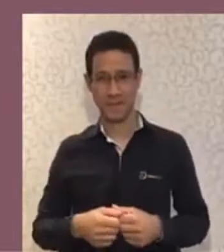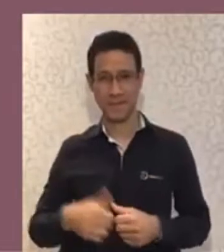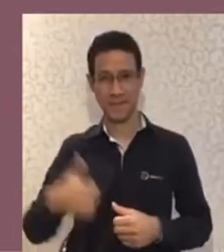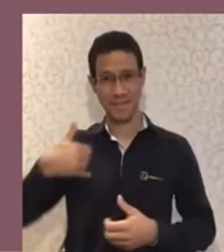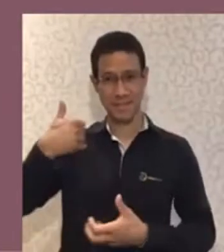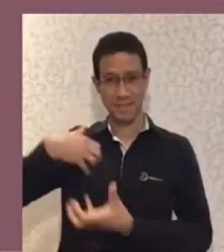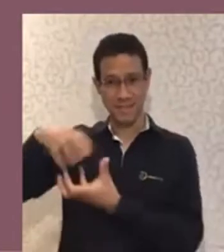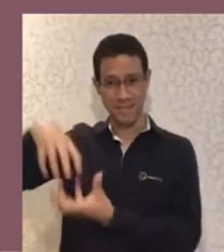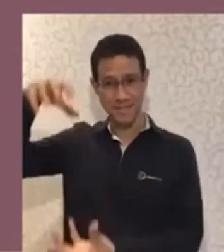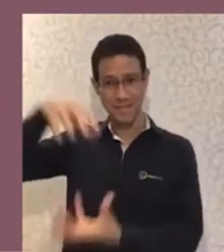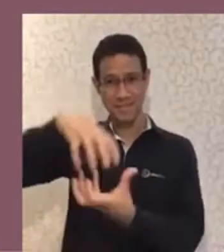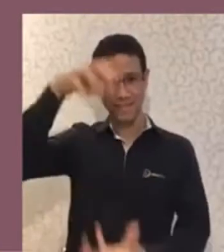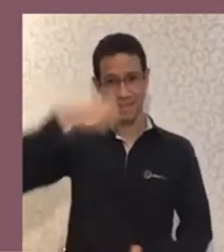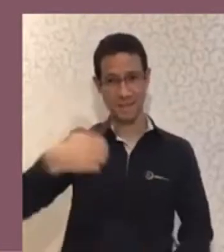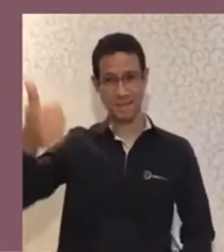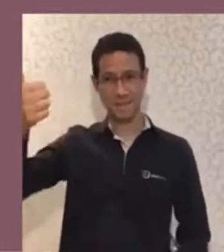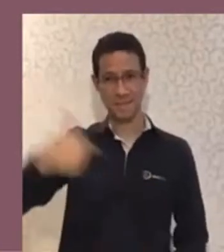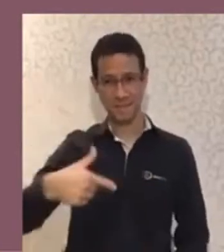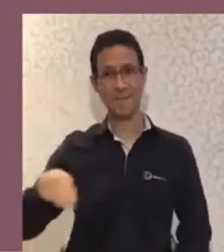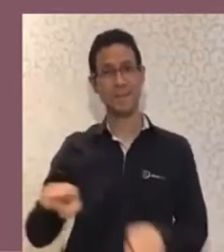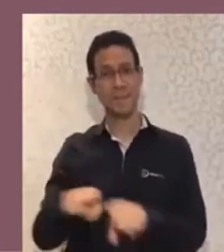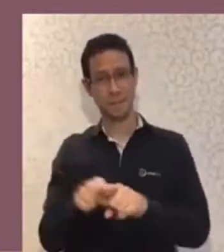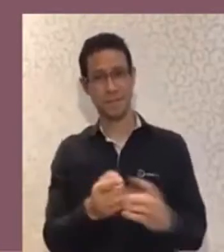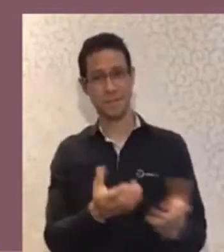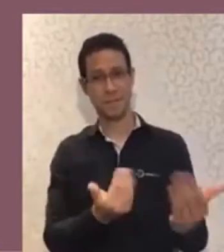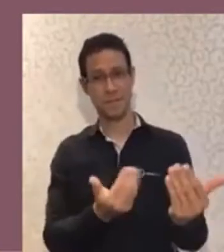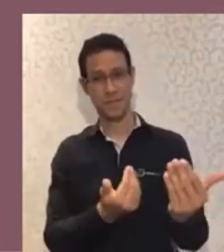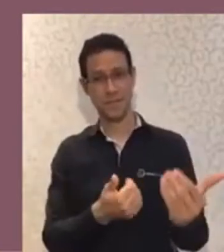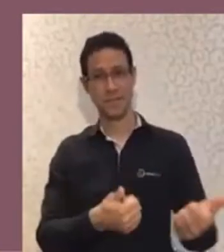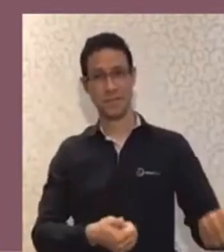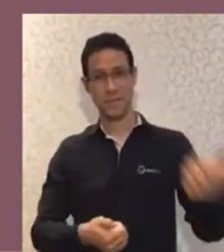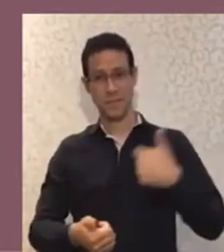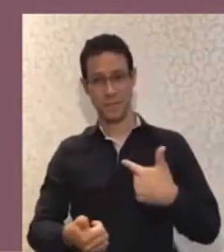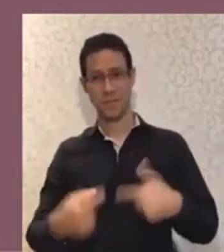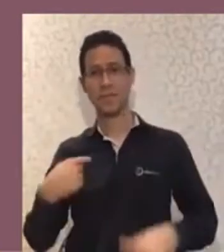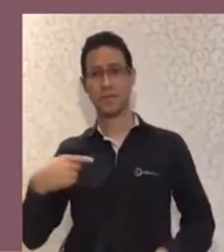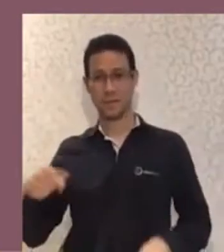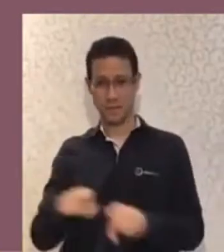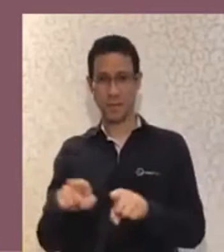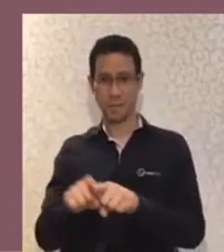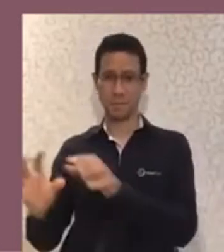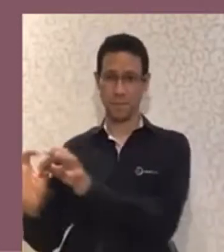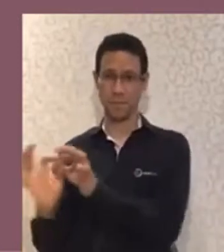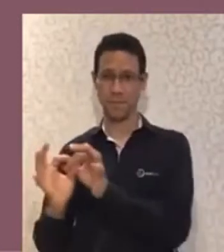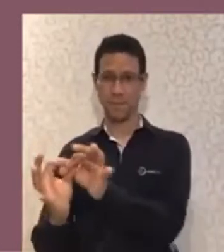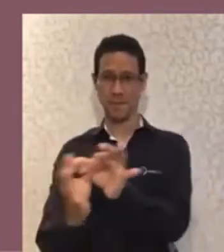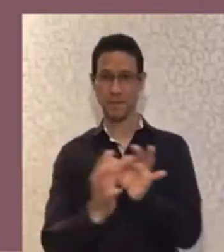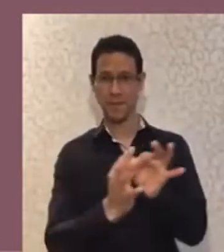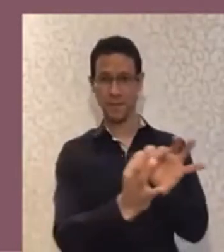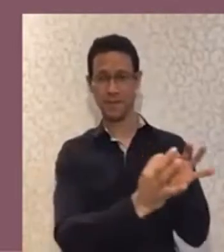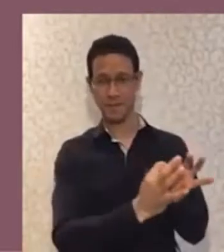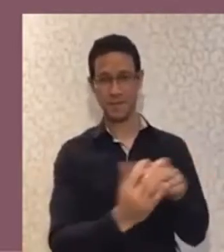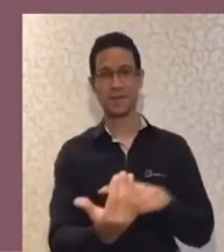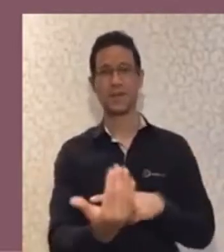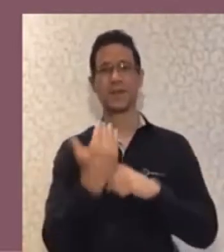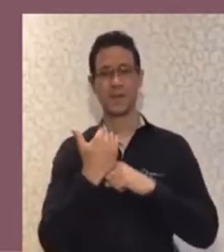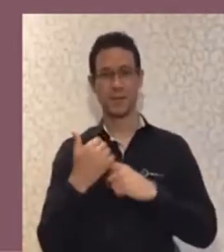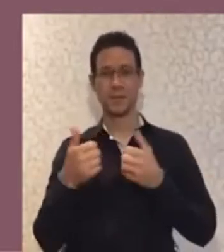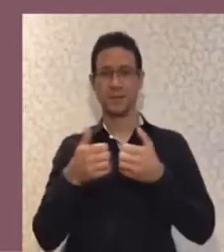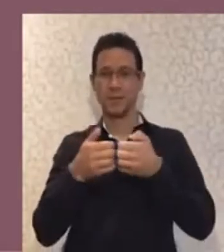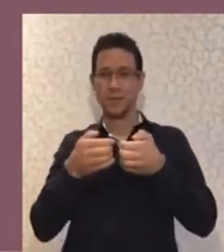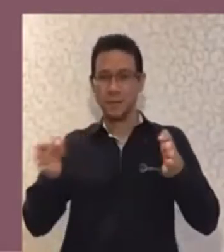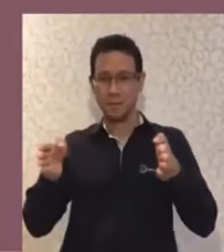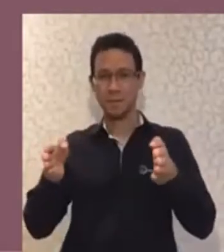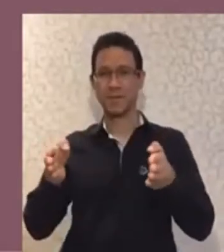velhos, aos mais novos e aos pares da instituição que abriram e abrem caminhos diariamente. Dizer